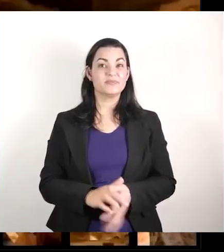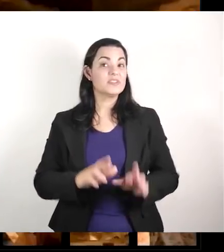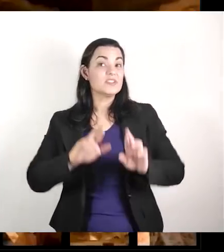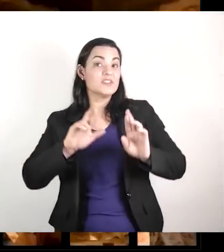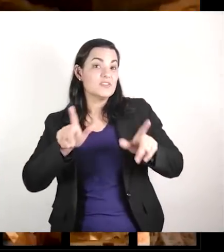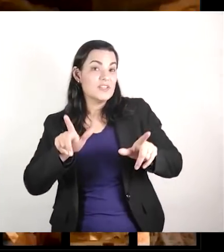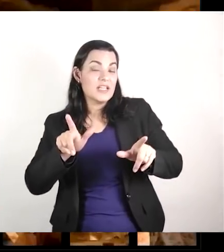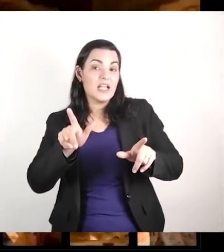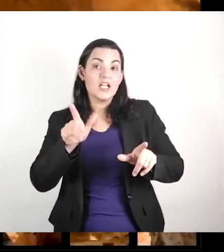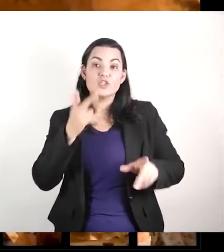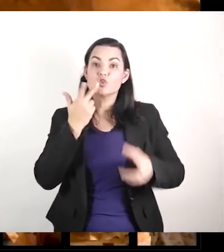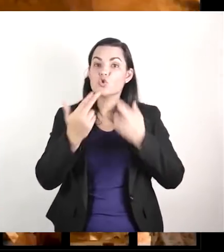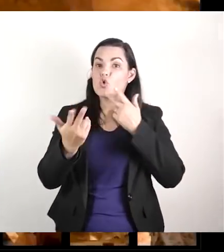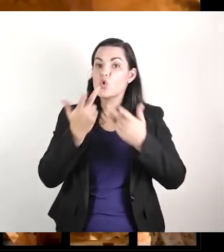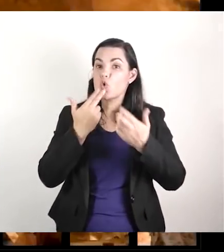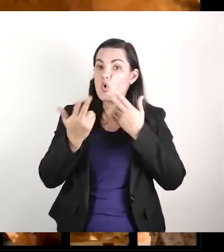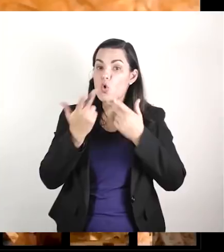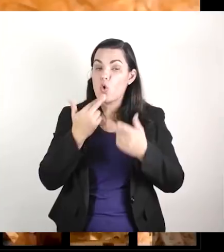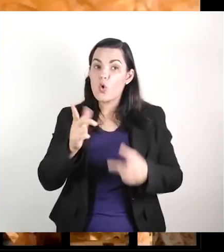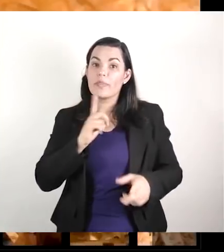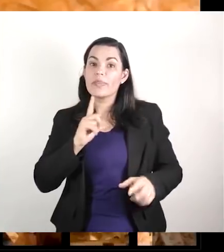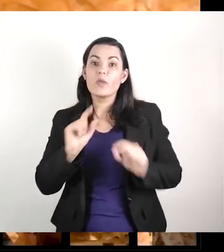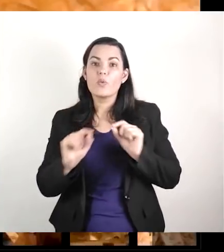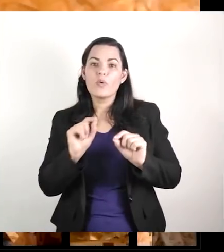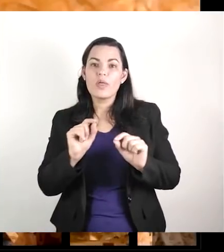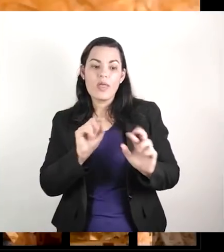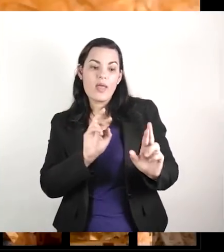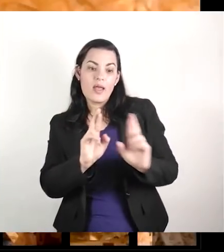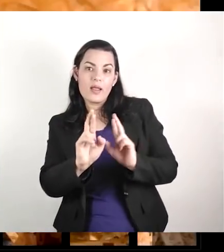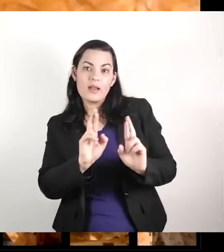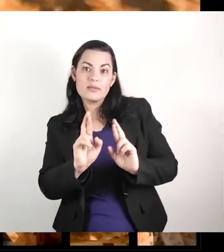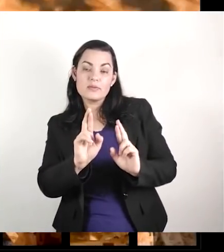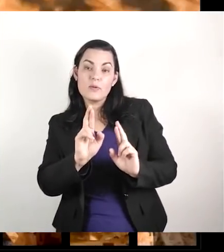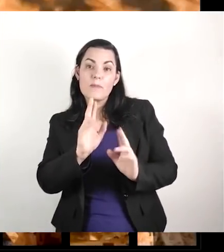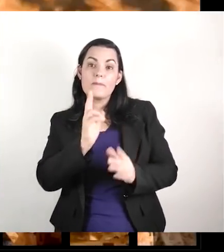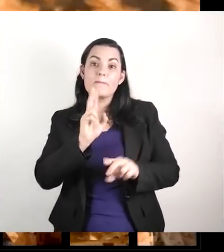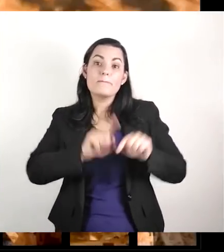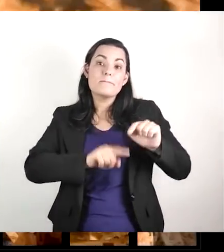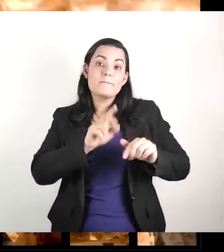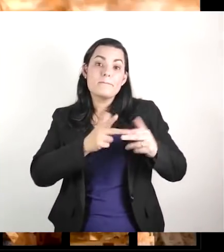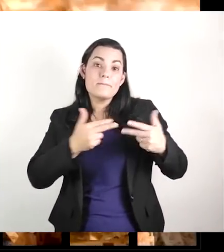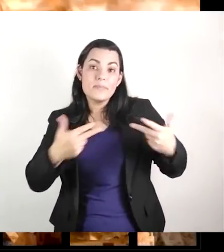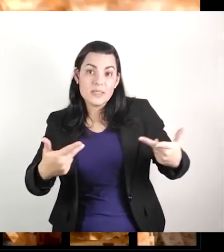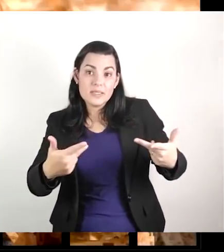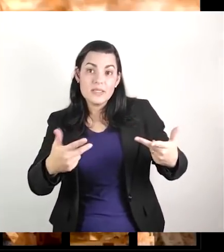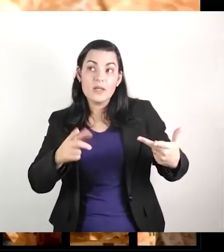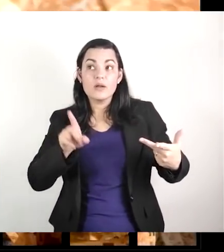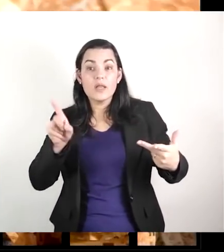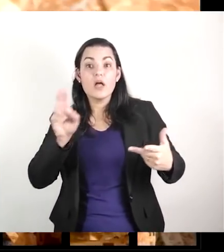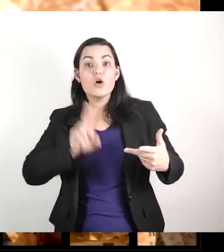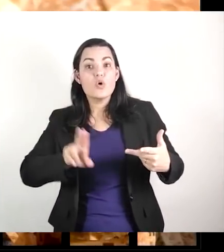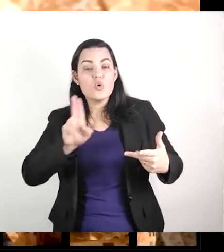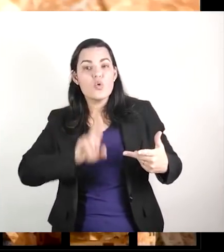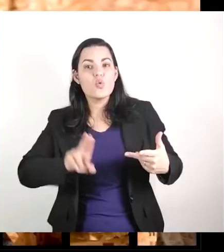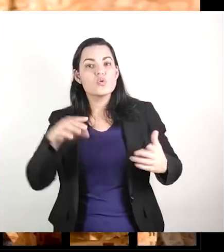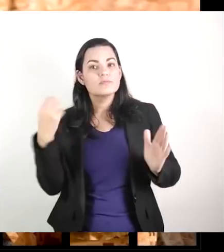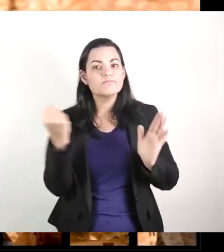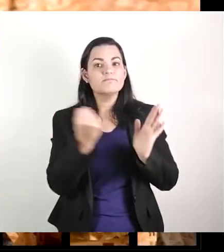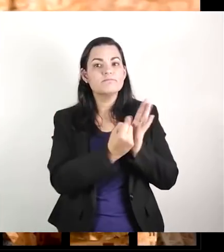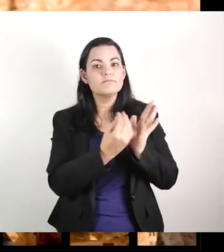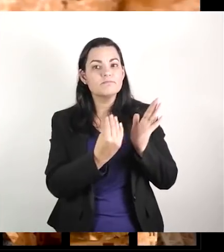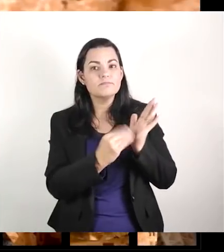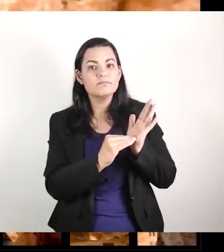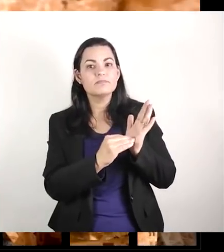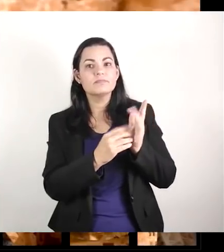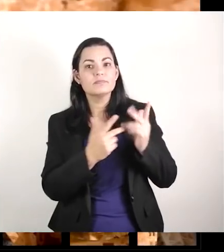A diferença de cor, ela está relacionada ao tipo de material que eles utilizavam para deixar essas